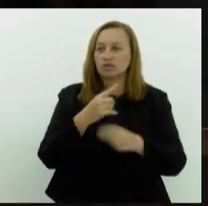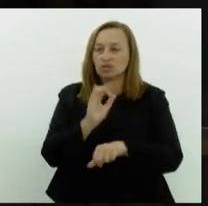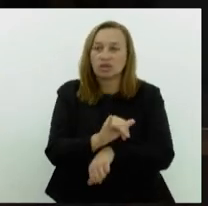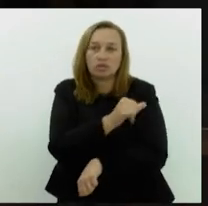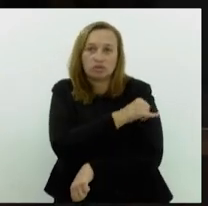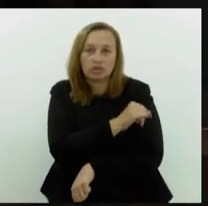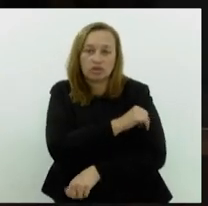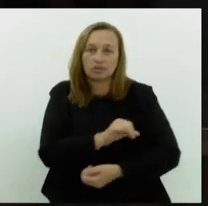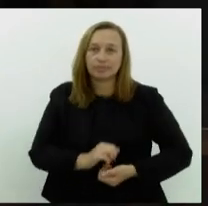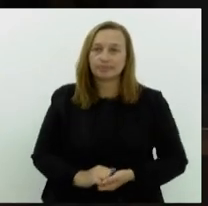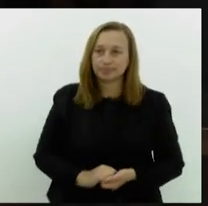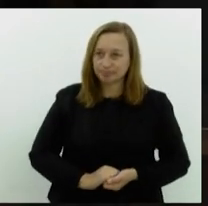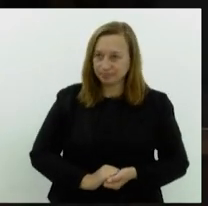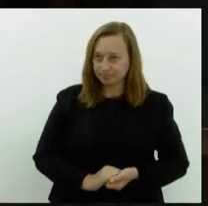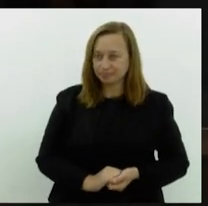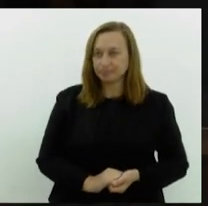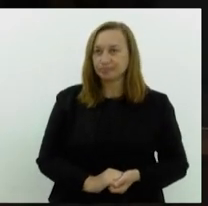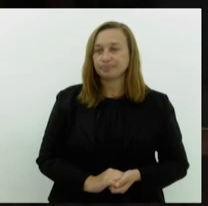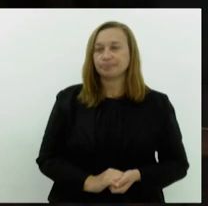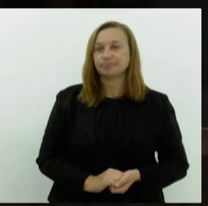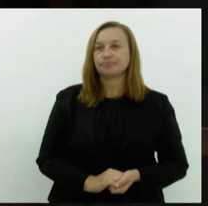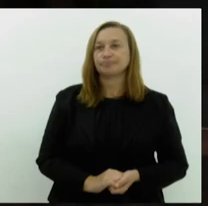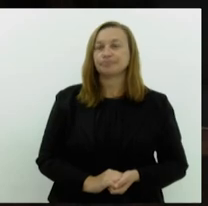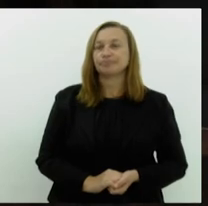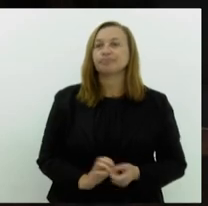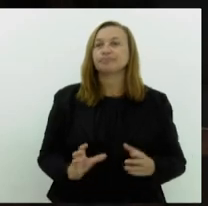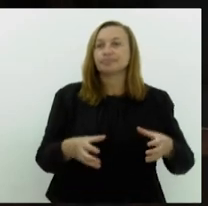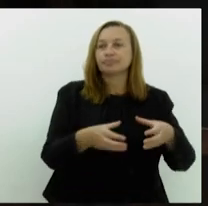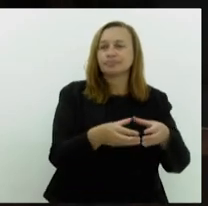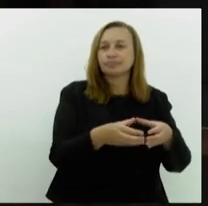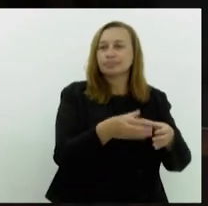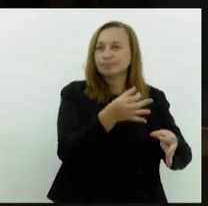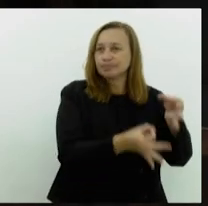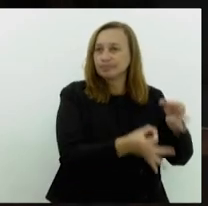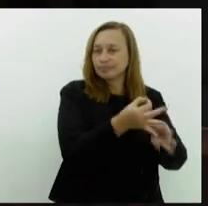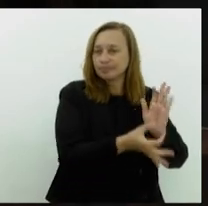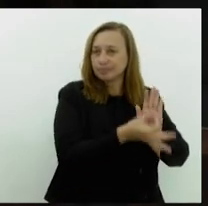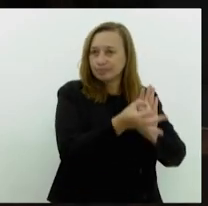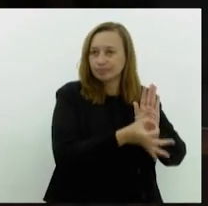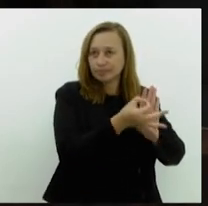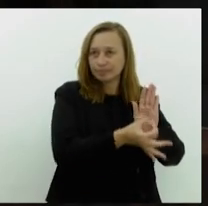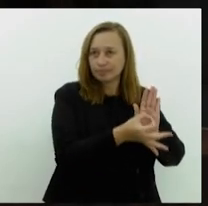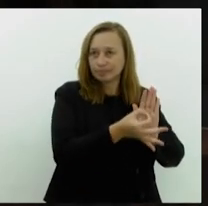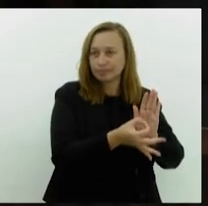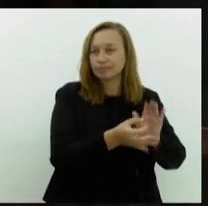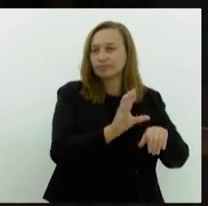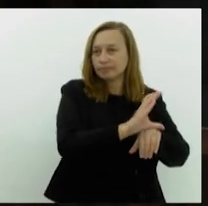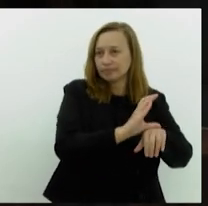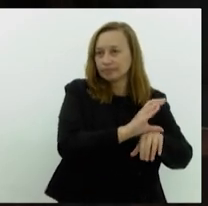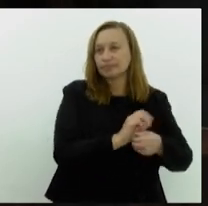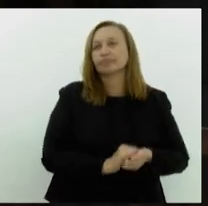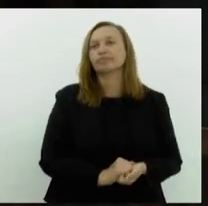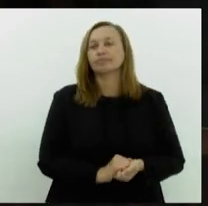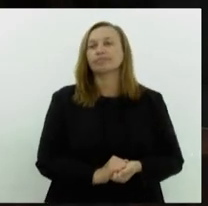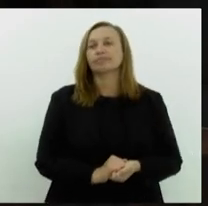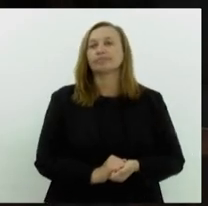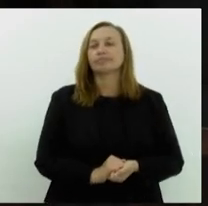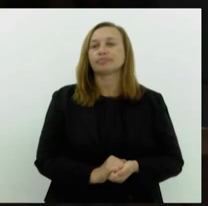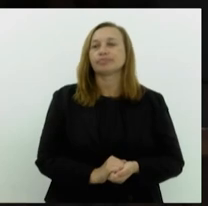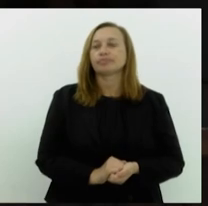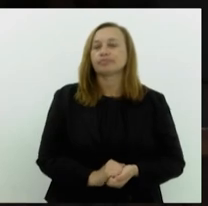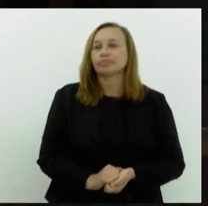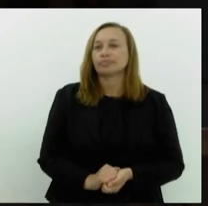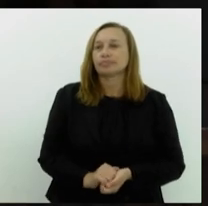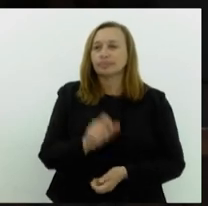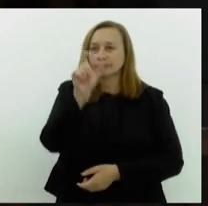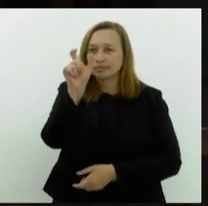Rio de Janeiro. Aparecer das comissões de Constituição e Justiça pela constitucionalidade da pessoa